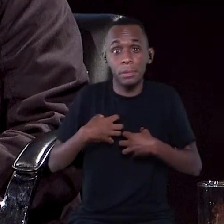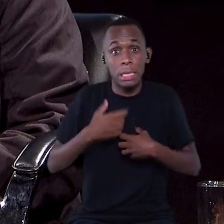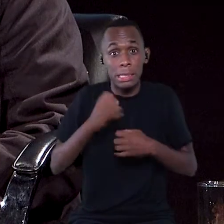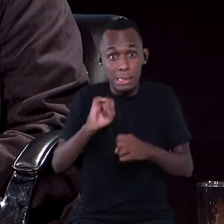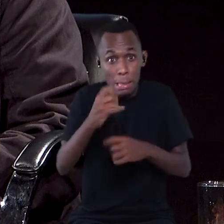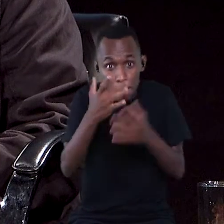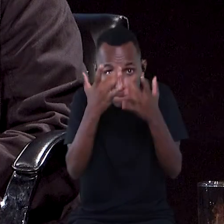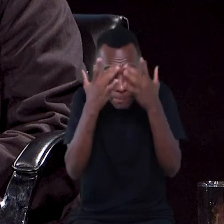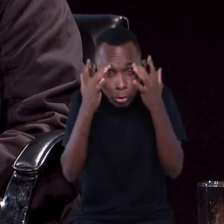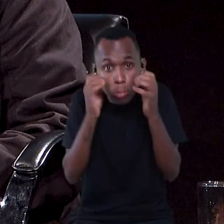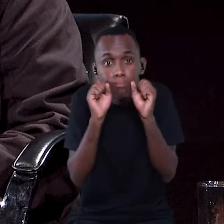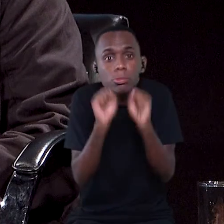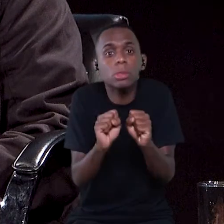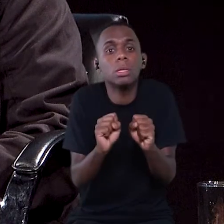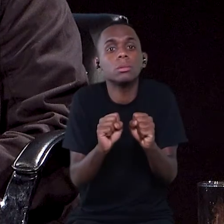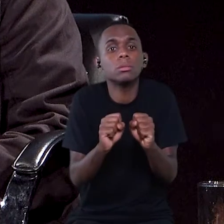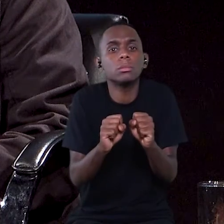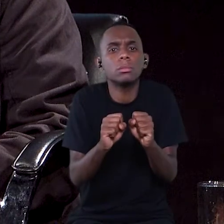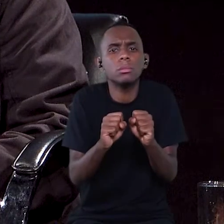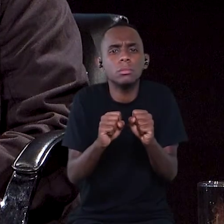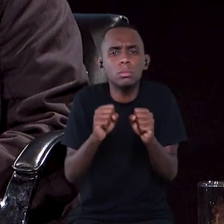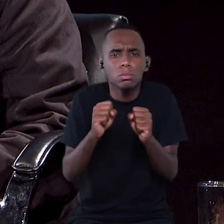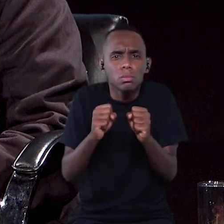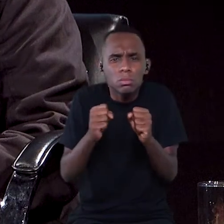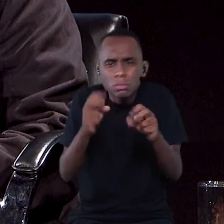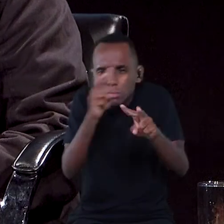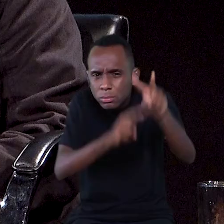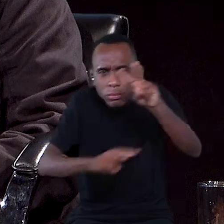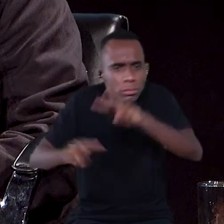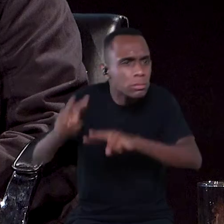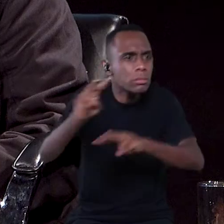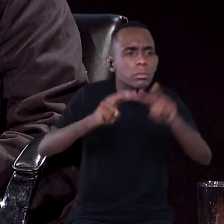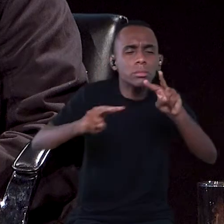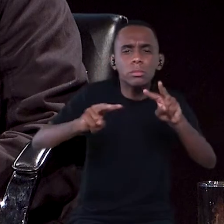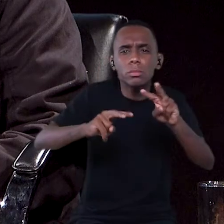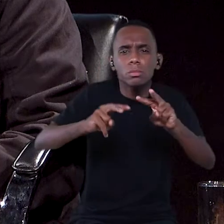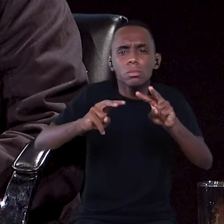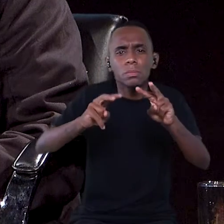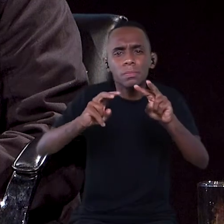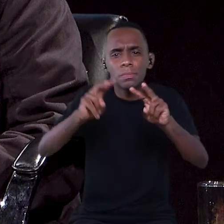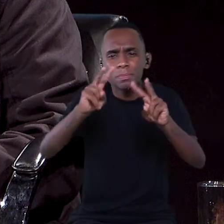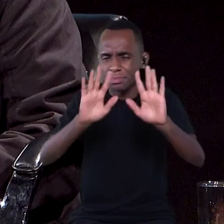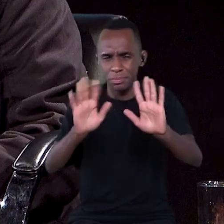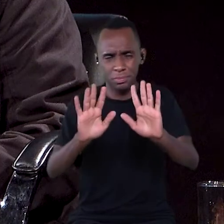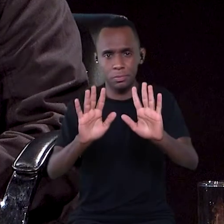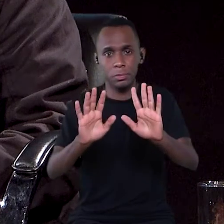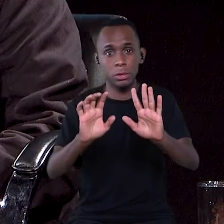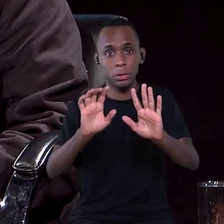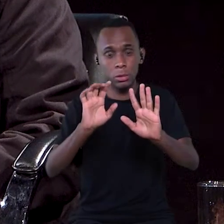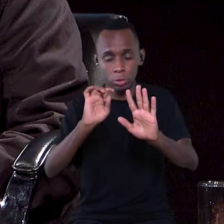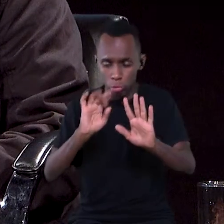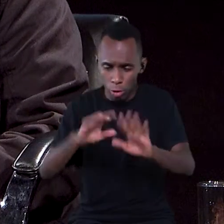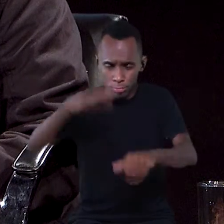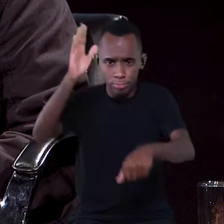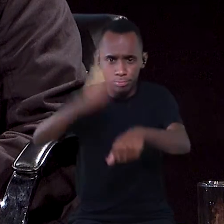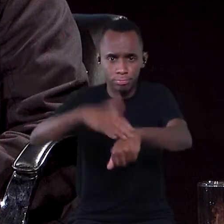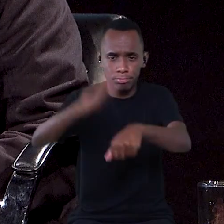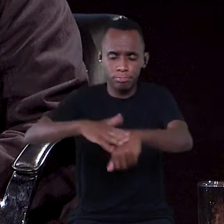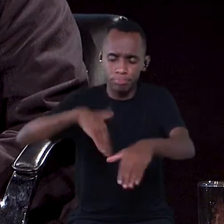Quem puder, embarque sem checar o pedágio e a latitude, com um pão apenas no bolso sem